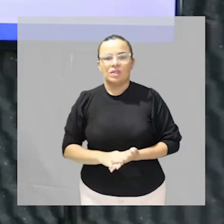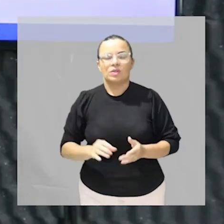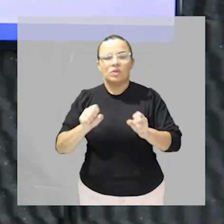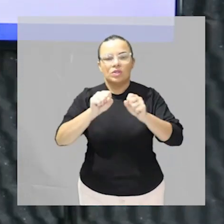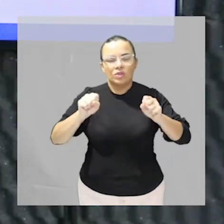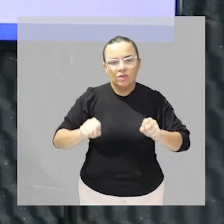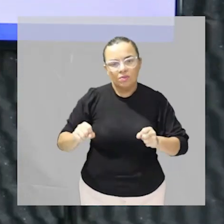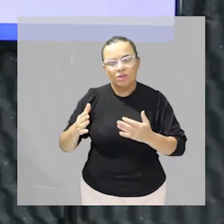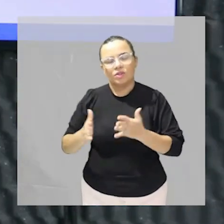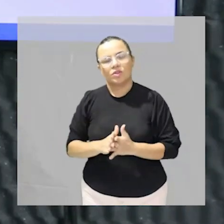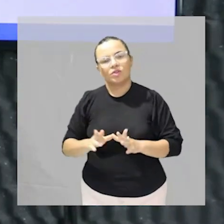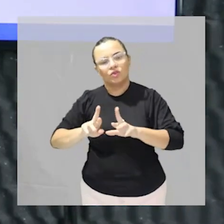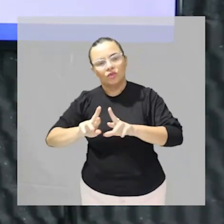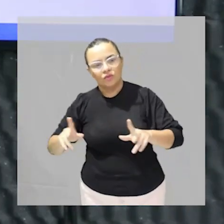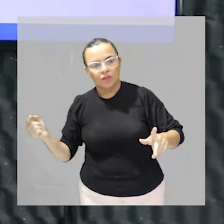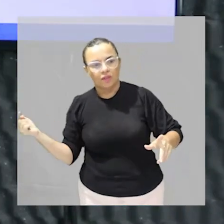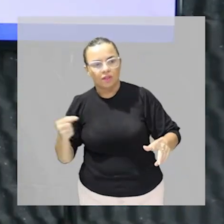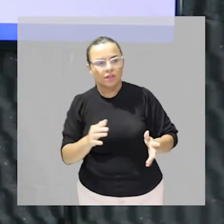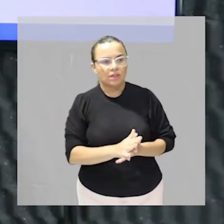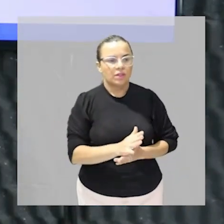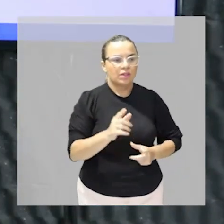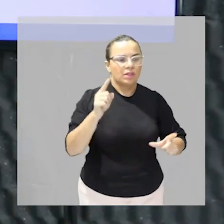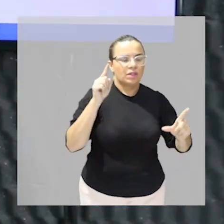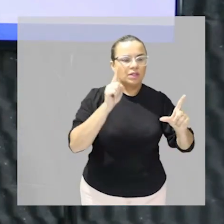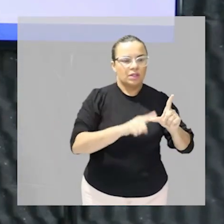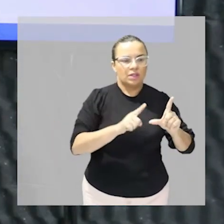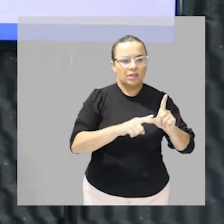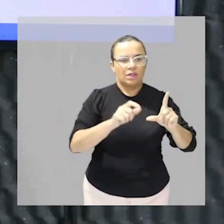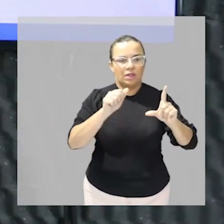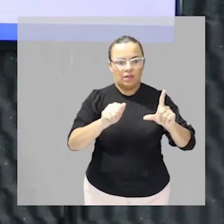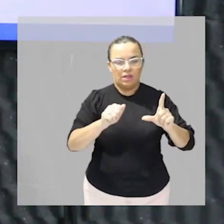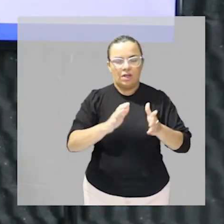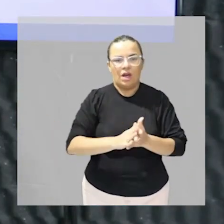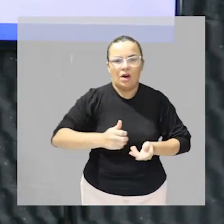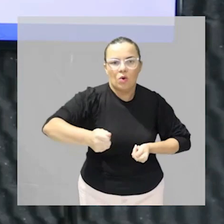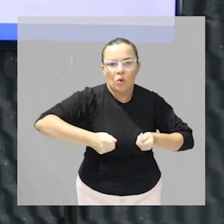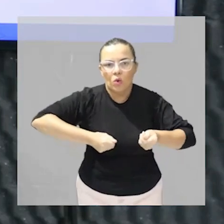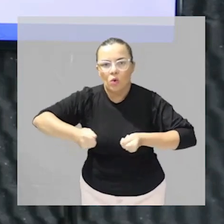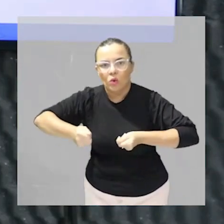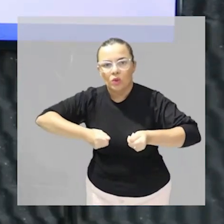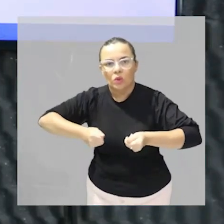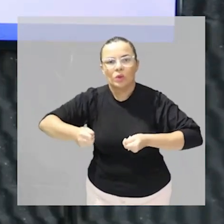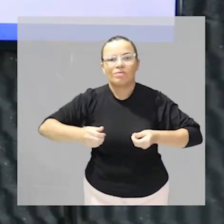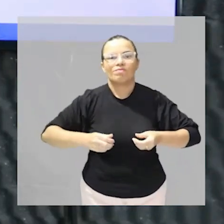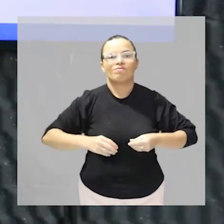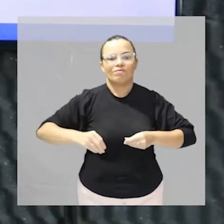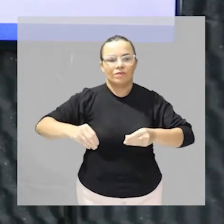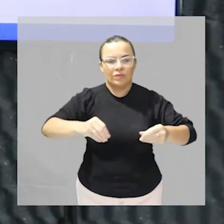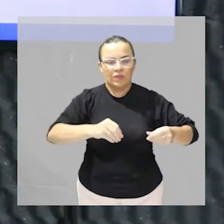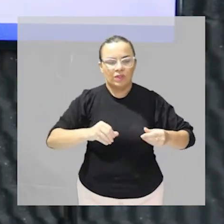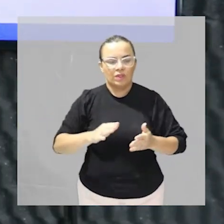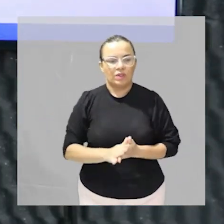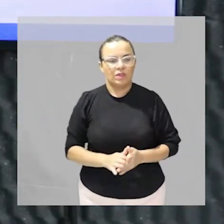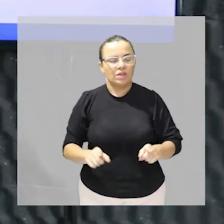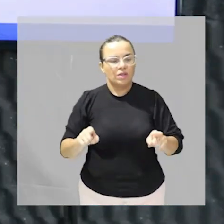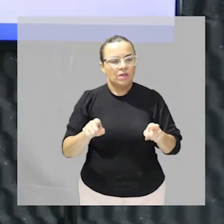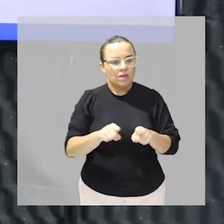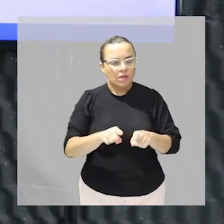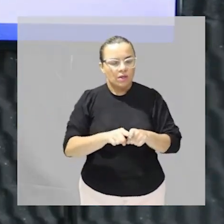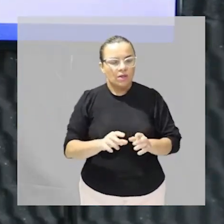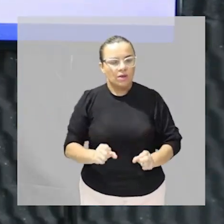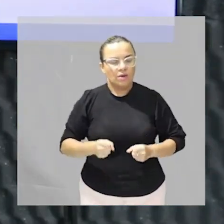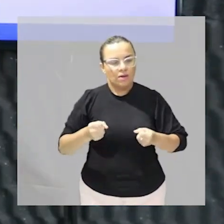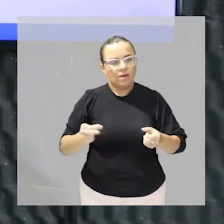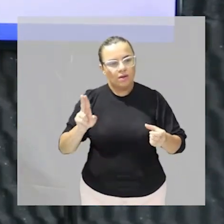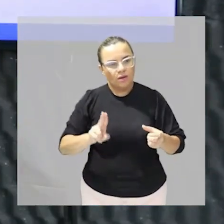democrático. Então, resposta, letra A, controle da terra. Nós podemos pegar esse distrator bem aqui, ó, exigência de